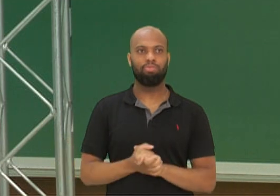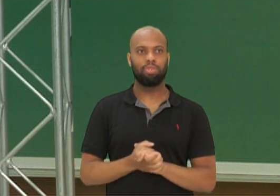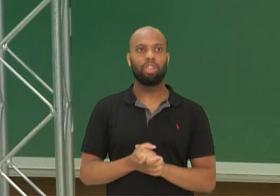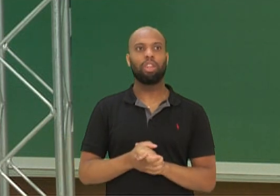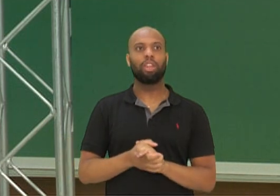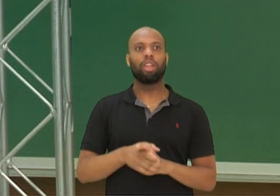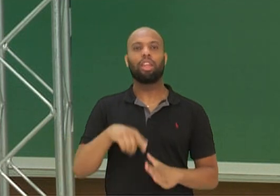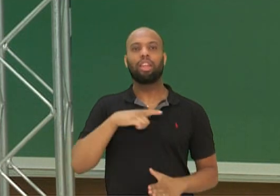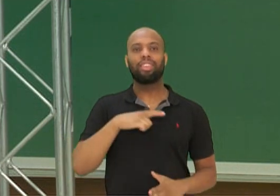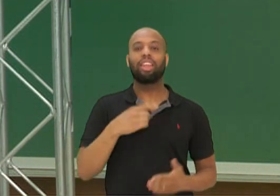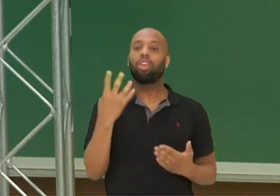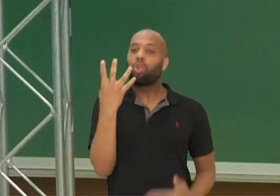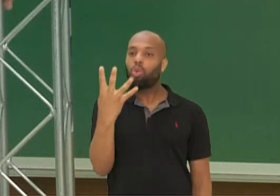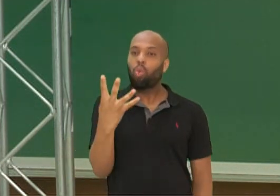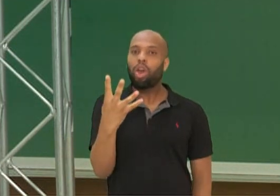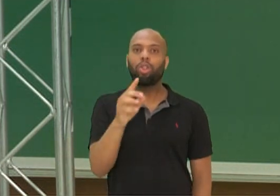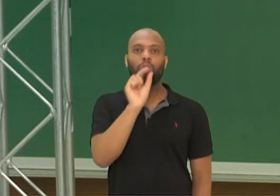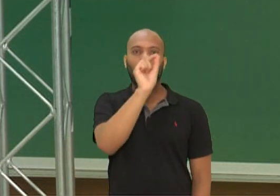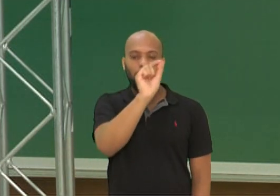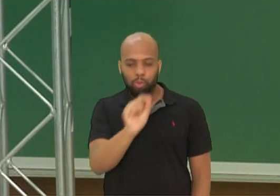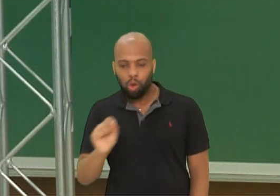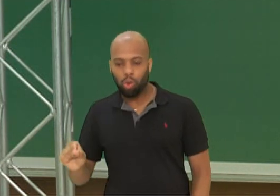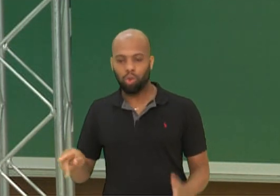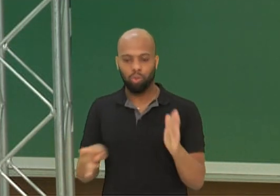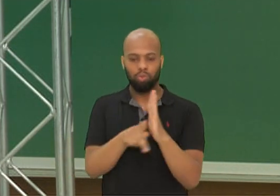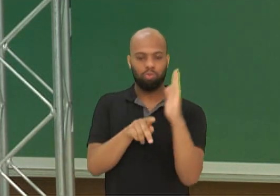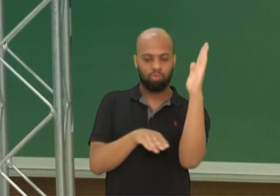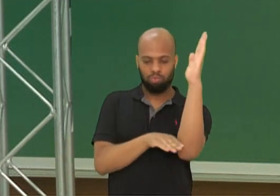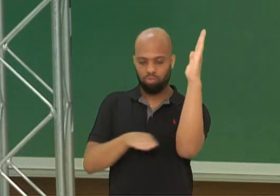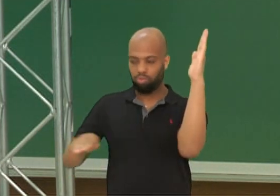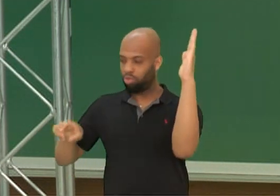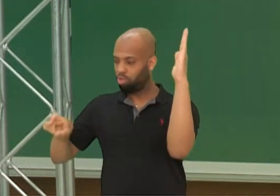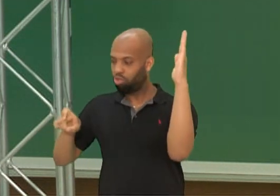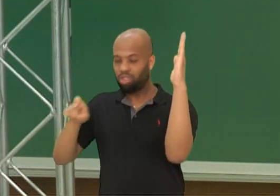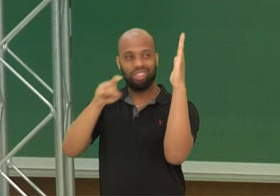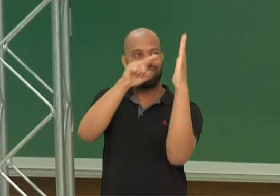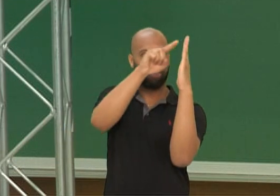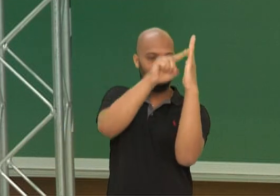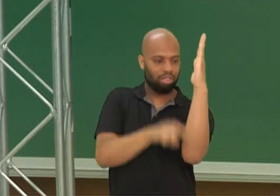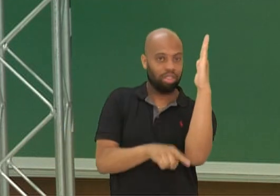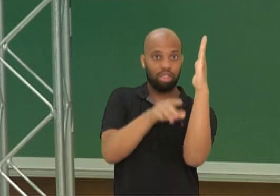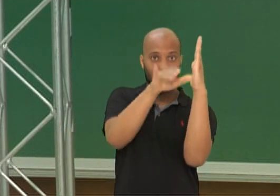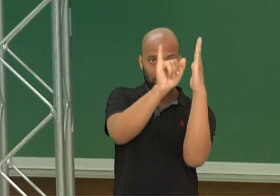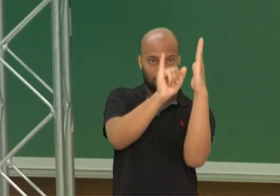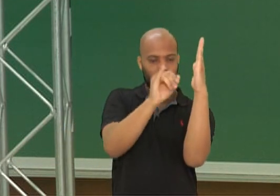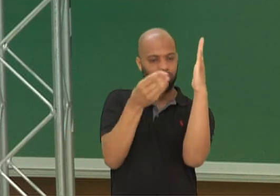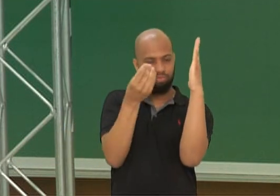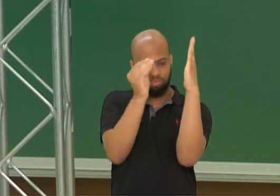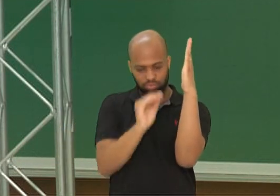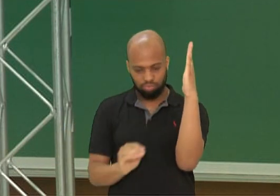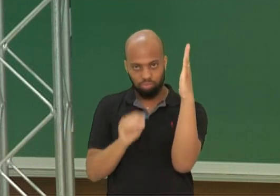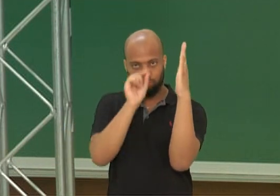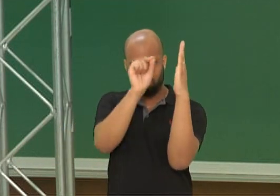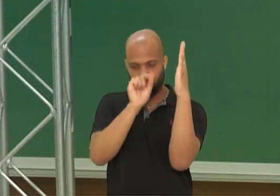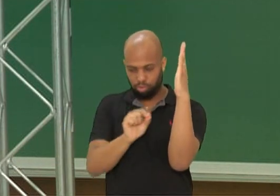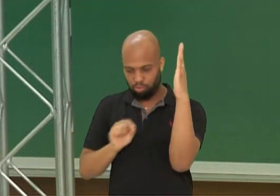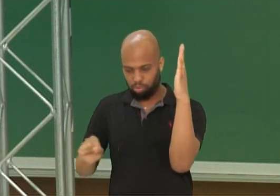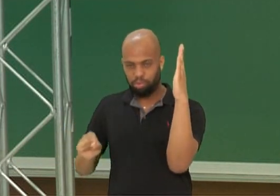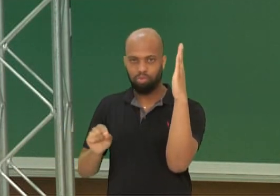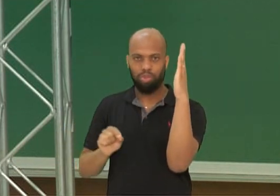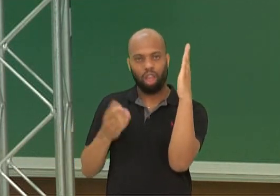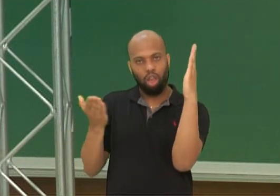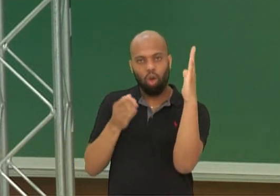A gente tem aqui os quatro pontos cartesianos com a coordenada x e y. Inclusive, esse é o nosso terceiro passo,